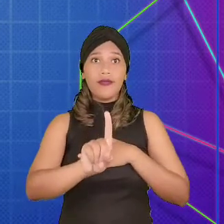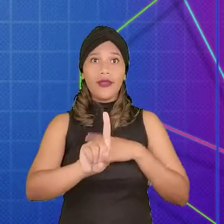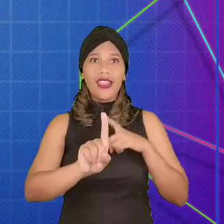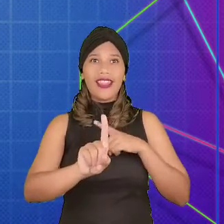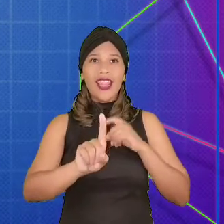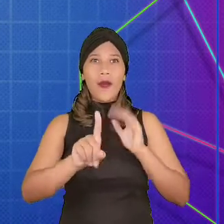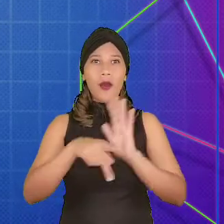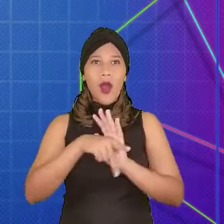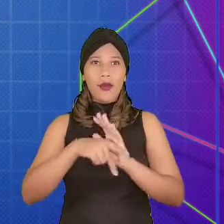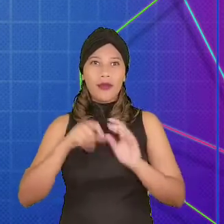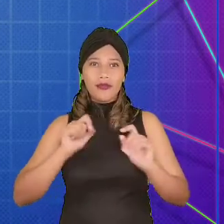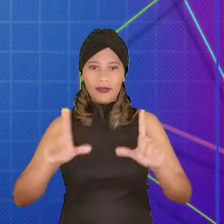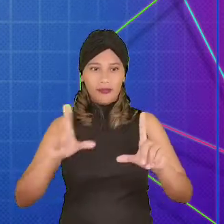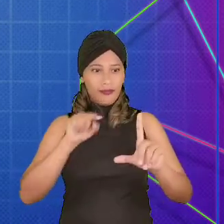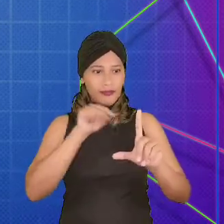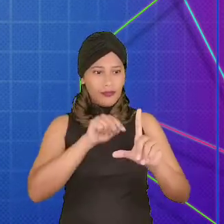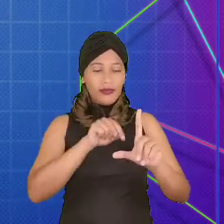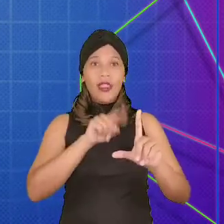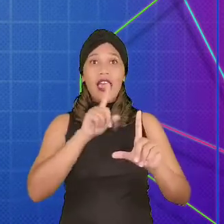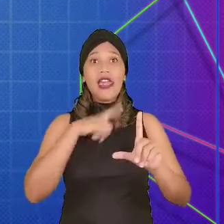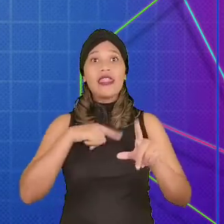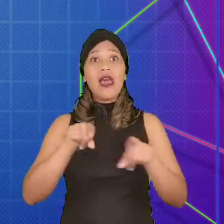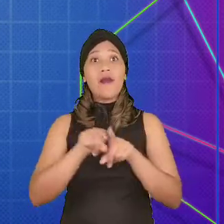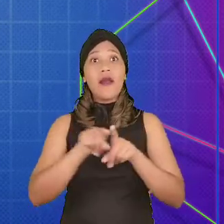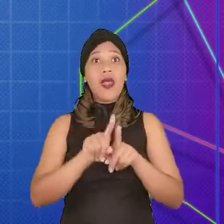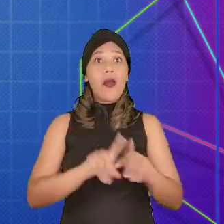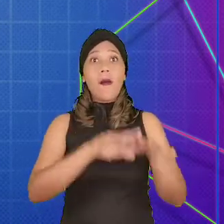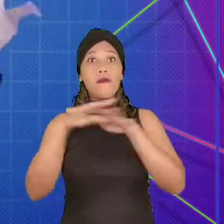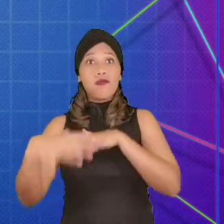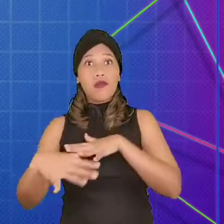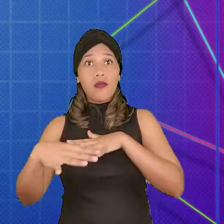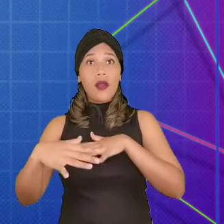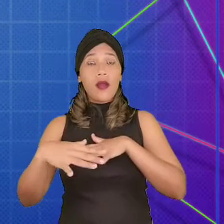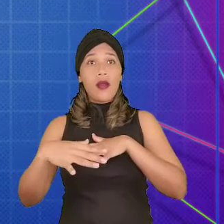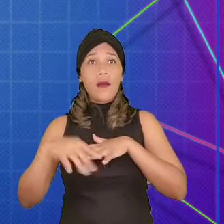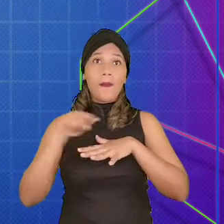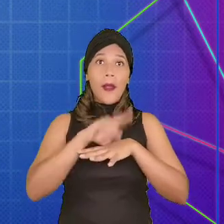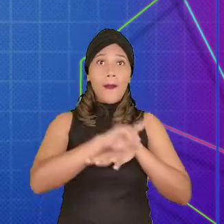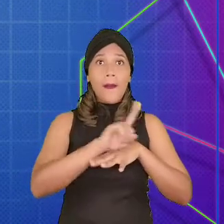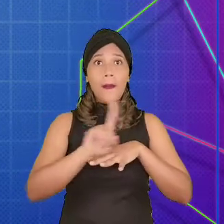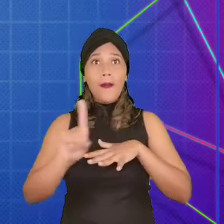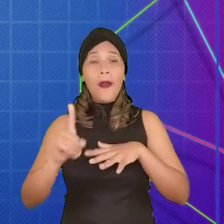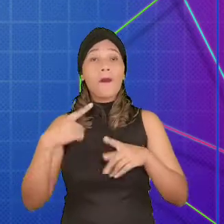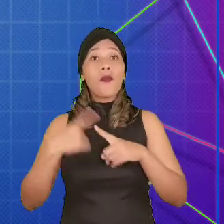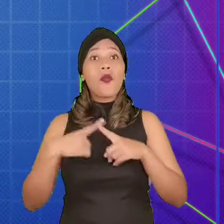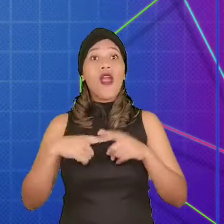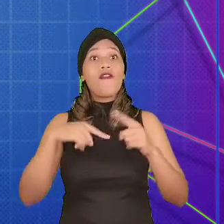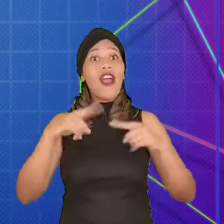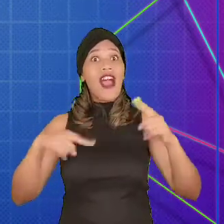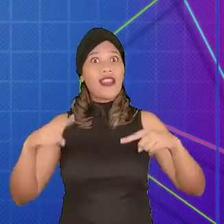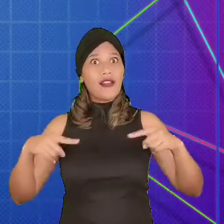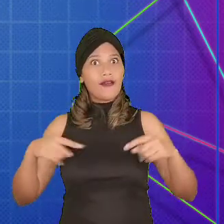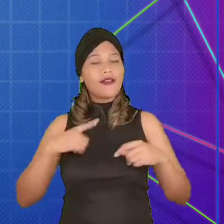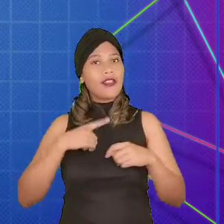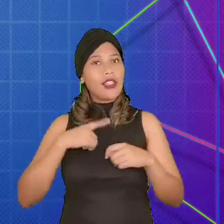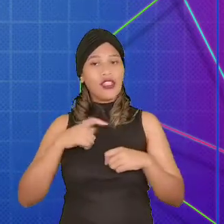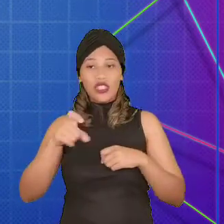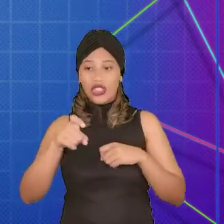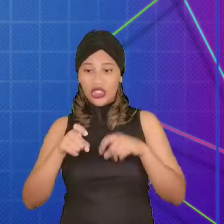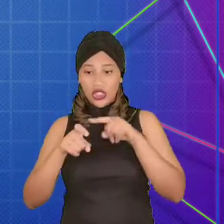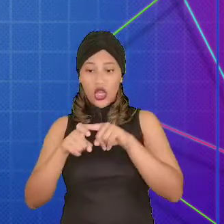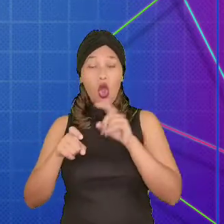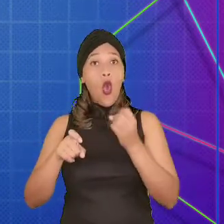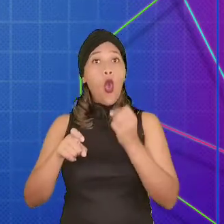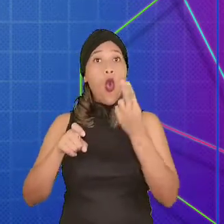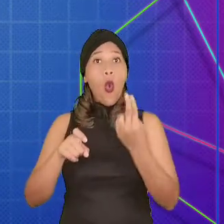ou negativo, que costuma estar na borda da tela do nosso personagem, passa para uma outra parte do mapa. Isso é possível com a utilização de